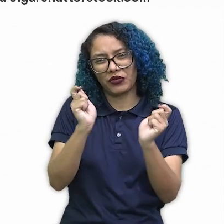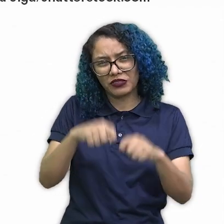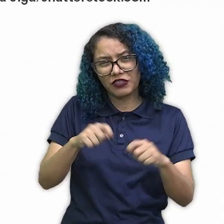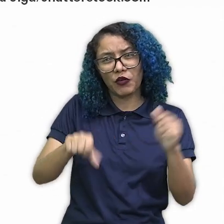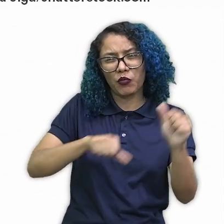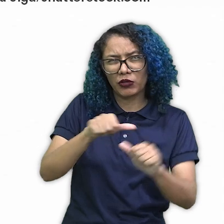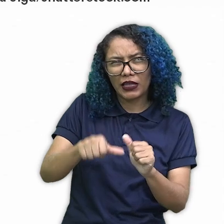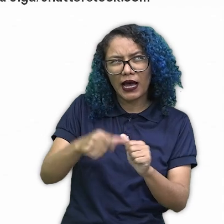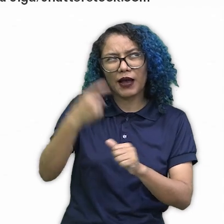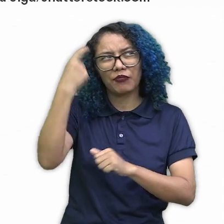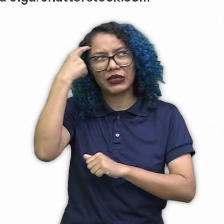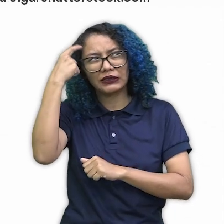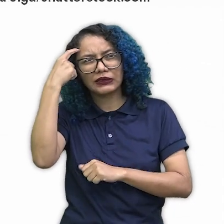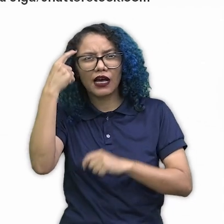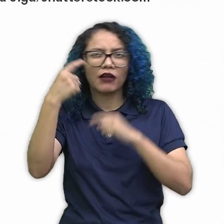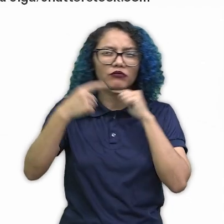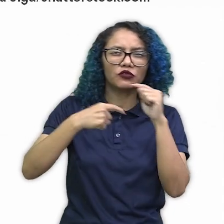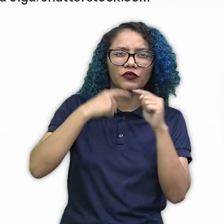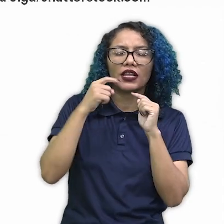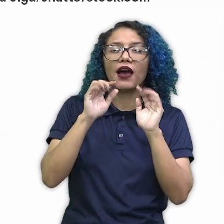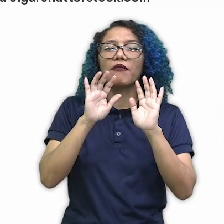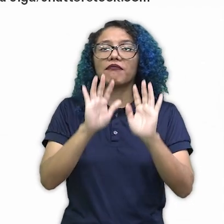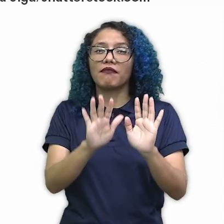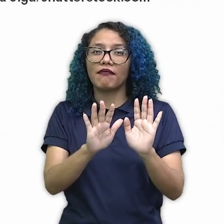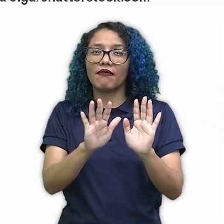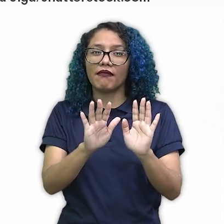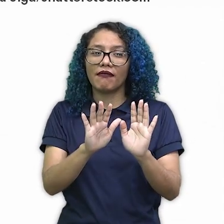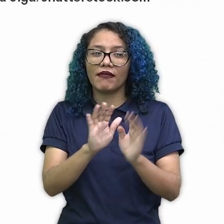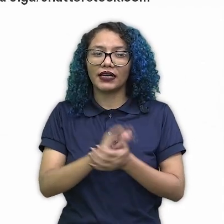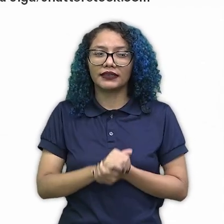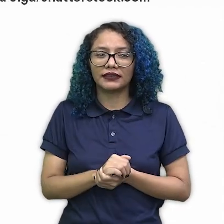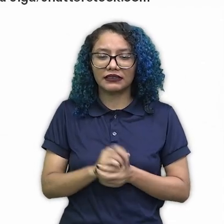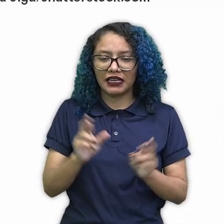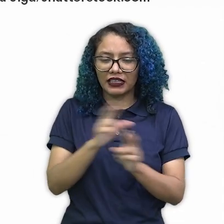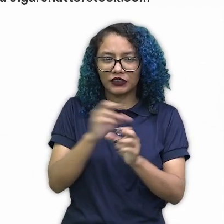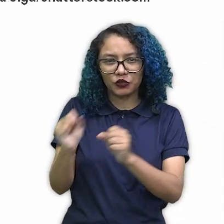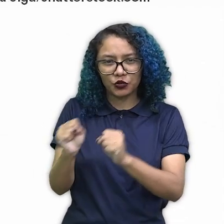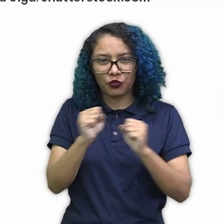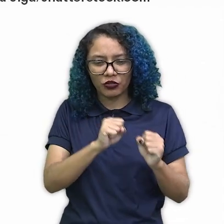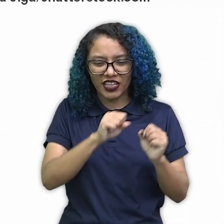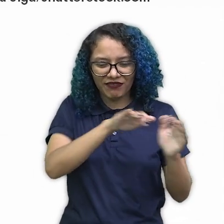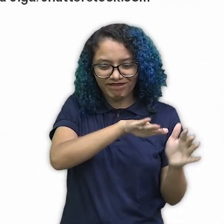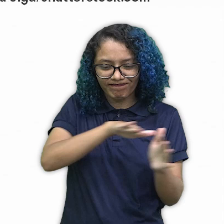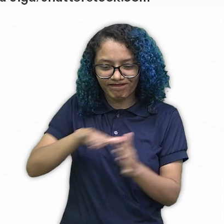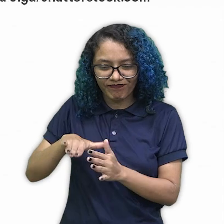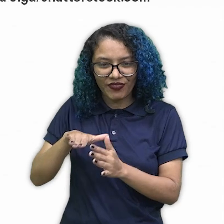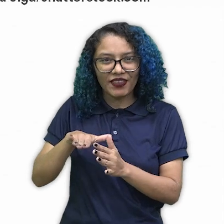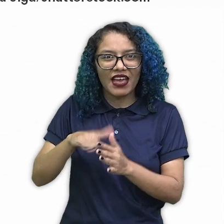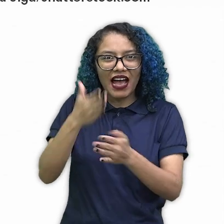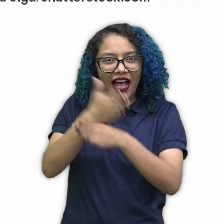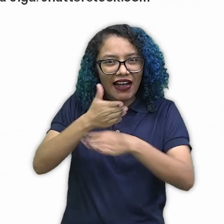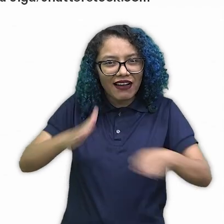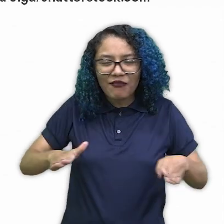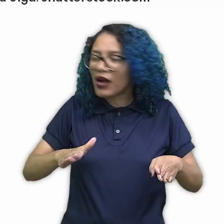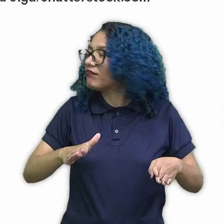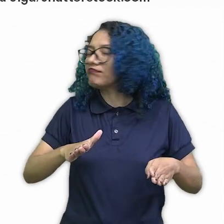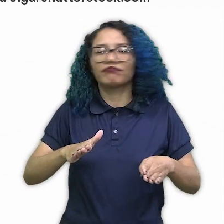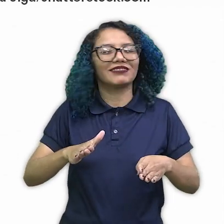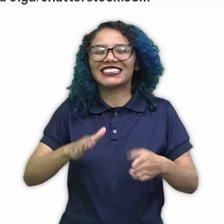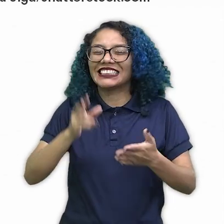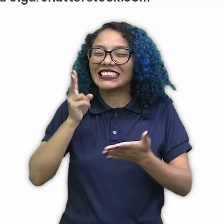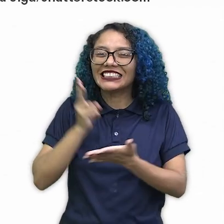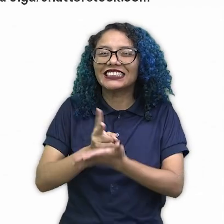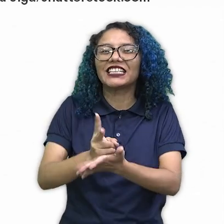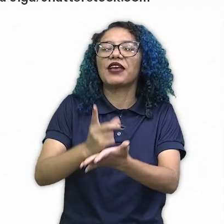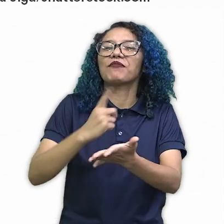relações de poder. Pode até questionar, mas não vai se livrar. Você vai ter isso aí no seu